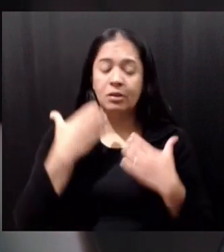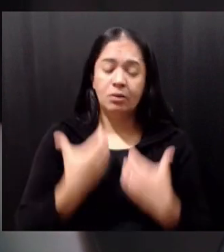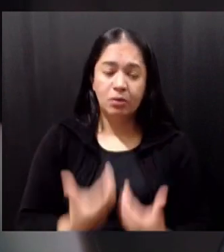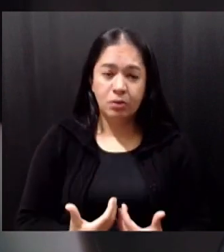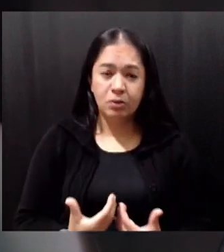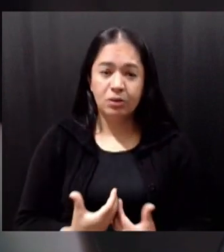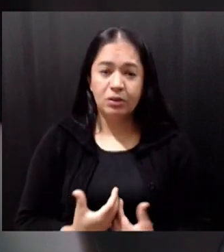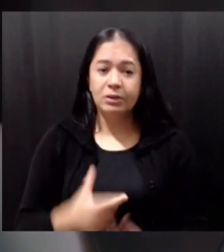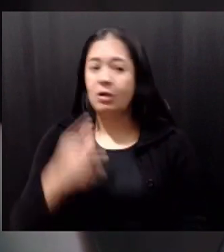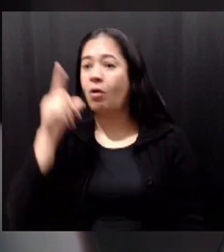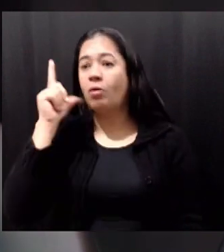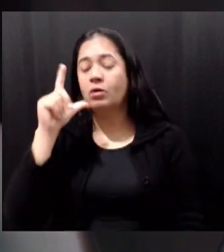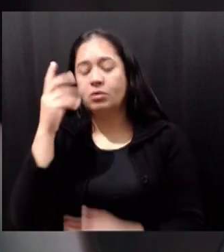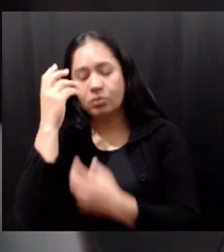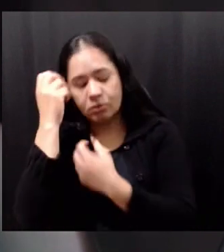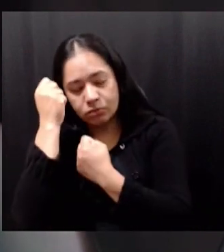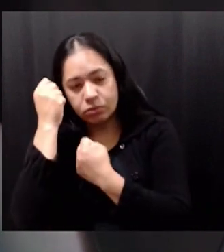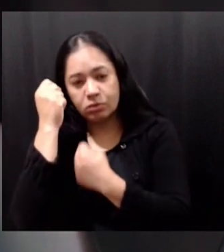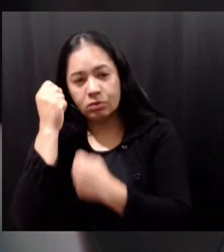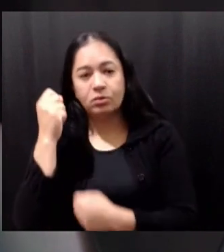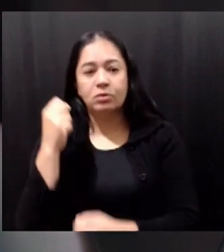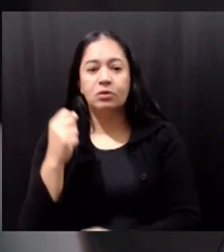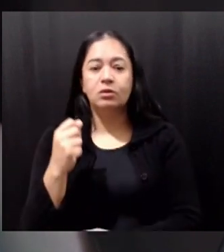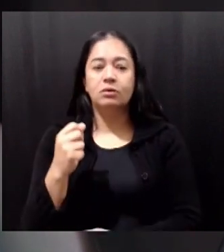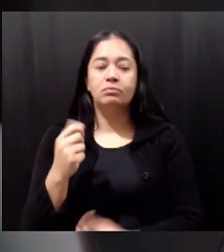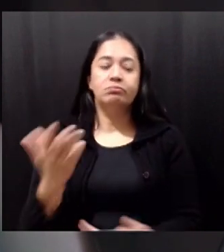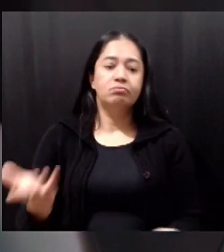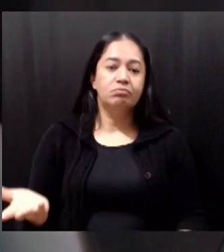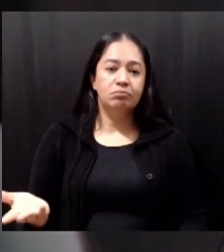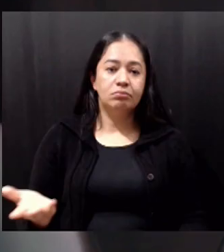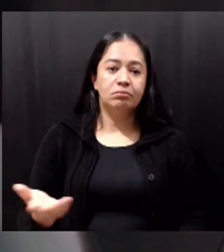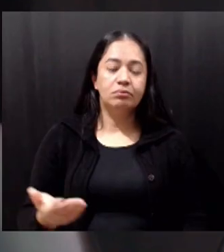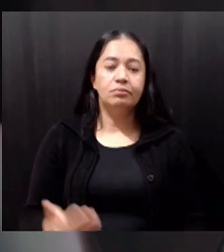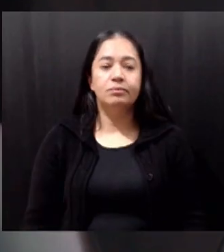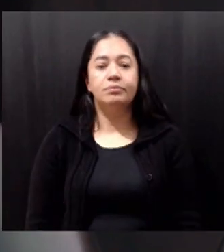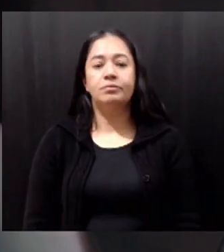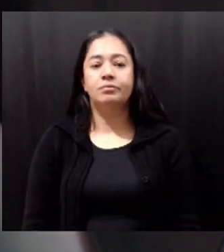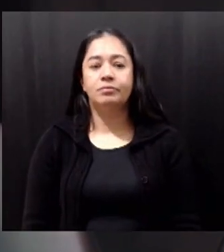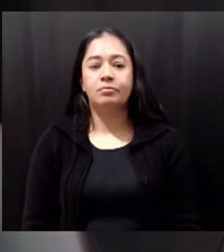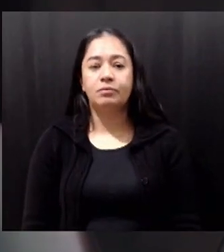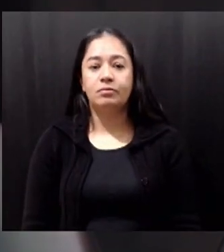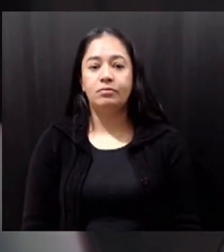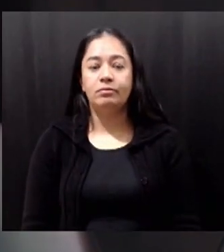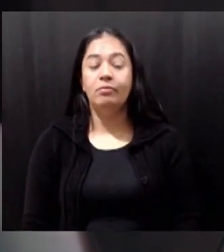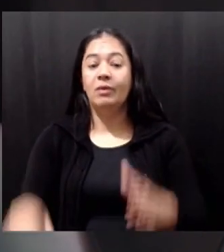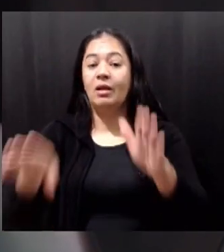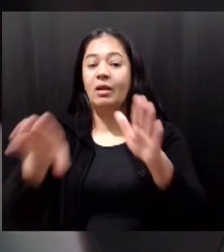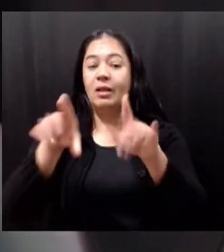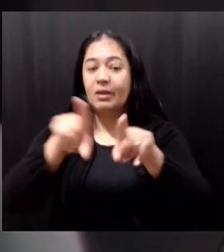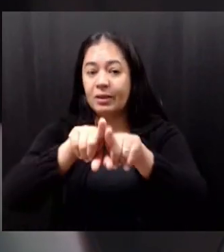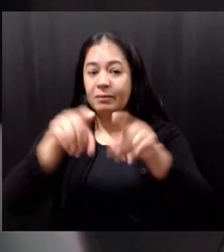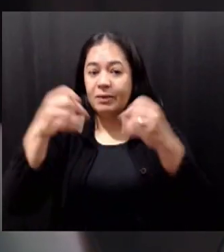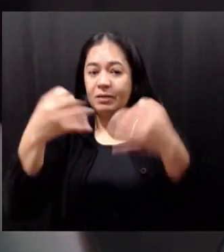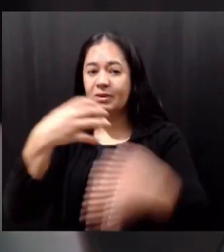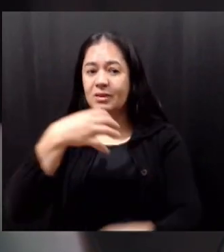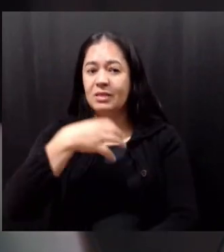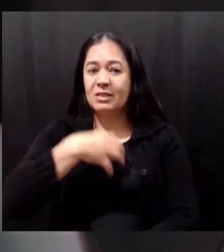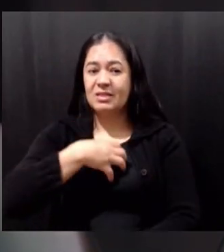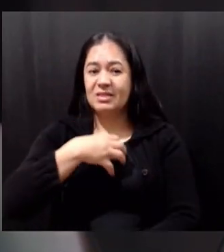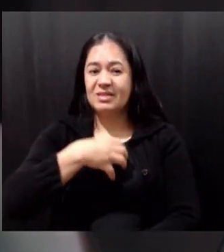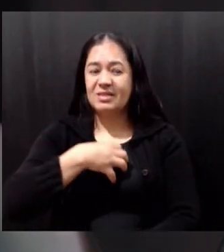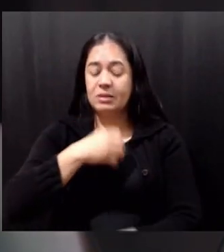dormir, de não terem um sono reparador, por exemplo, né? E até relatarem sintomas de ansiedade. Quando